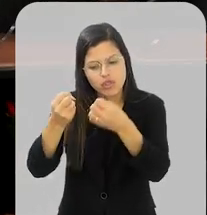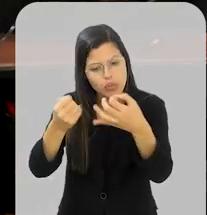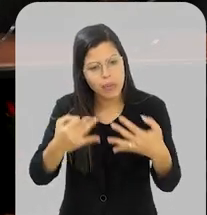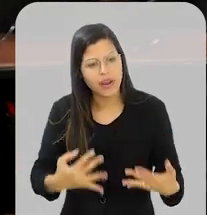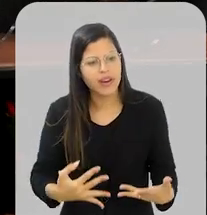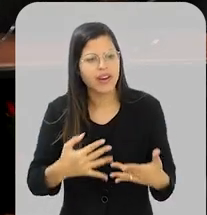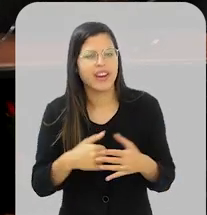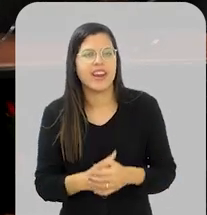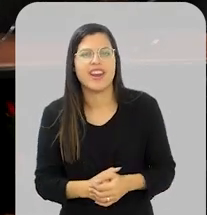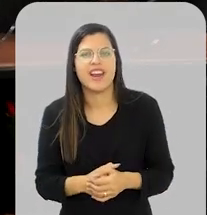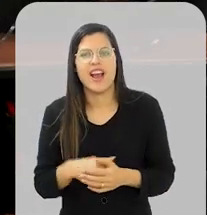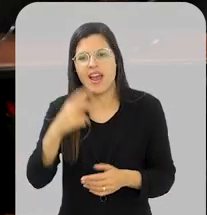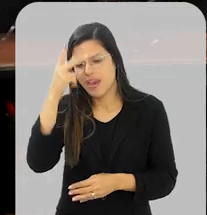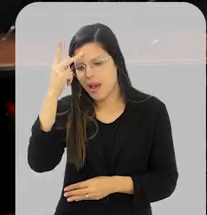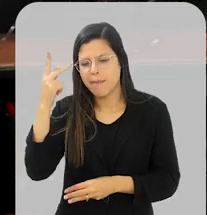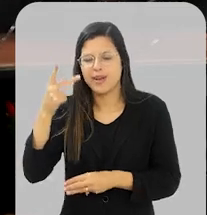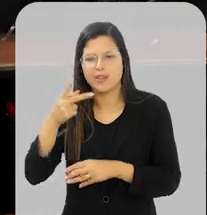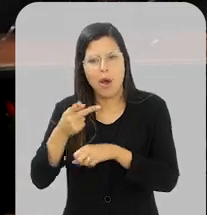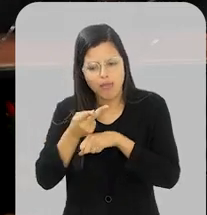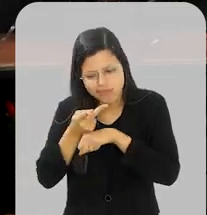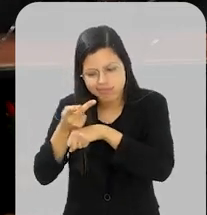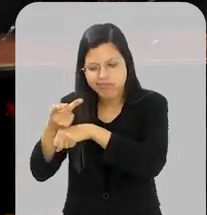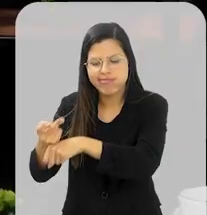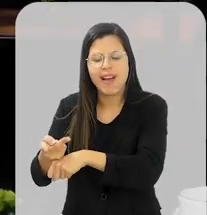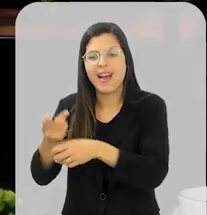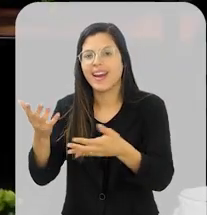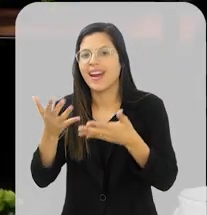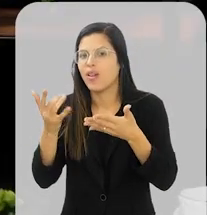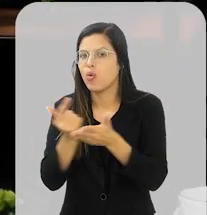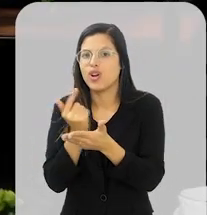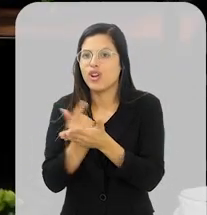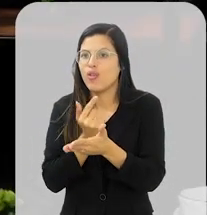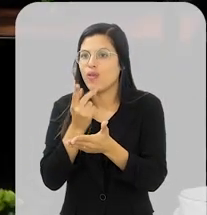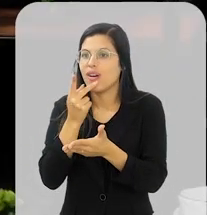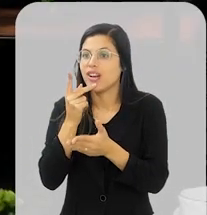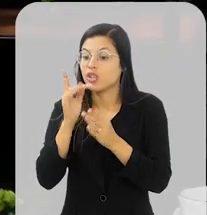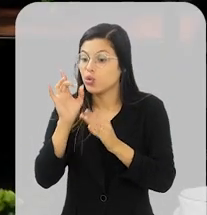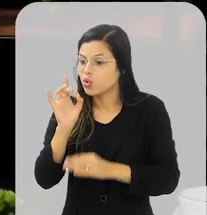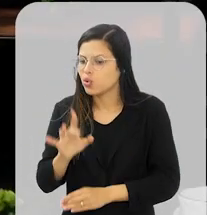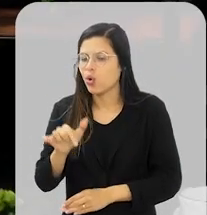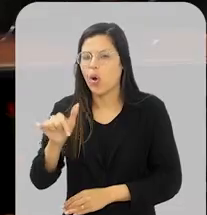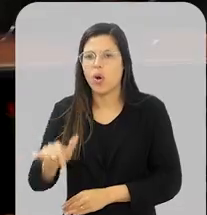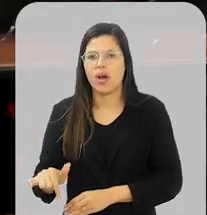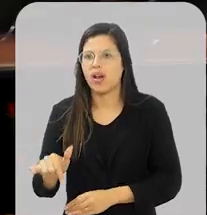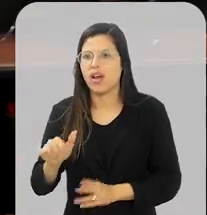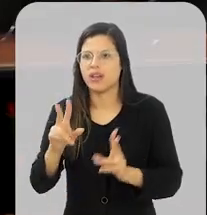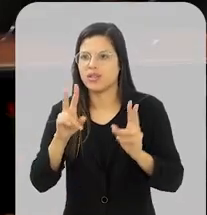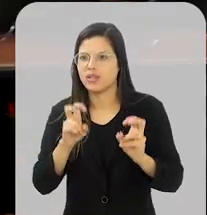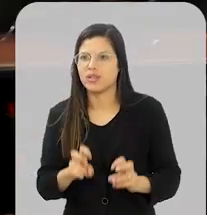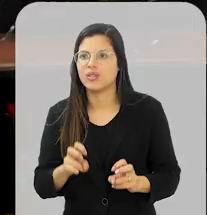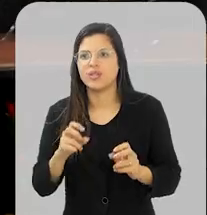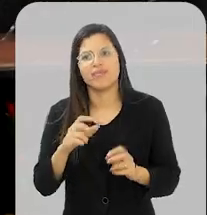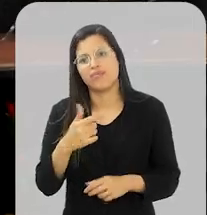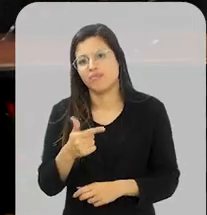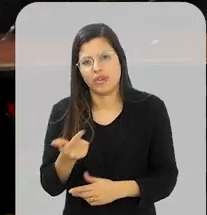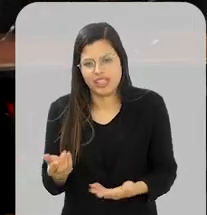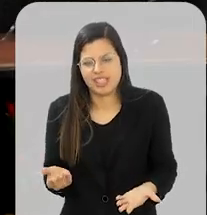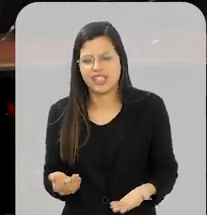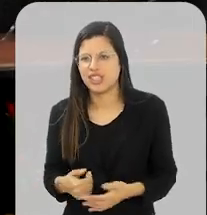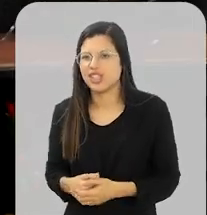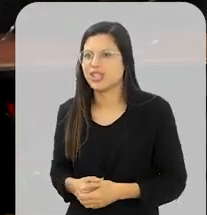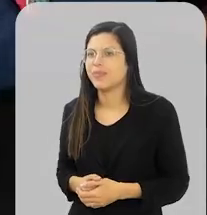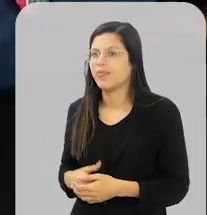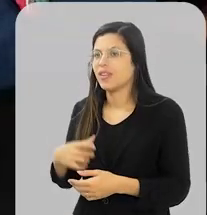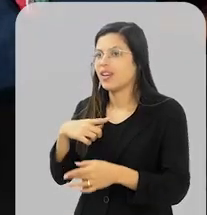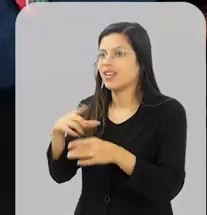essa explicação e lá foi ela te perturbar, porque sim. Ela queria um livro que falasse só sobre isso, que não existe, né? Ela tem que ler todos